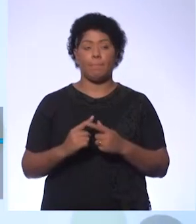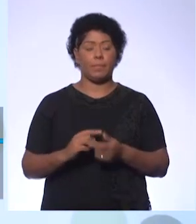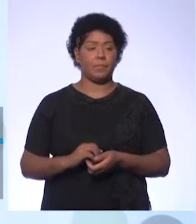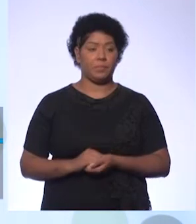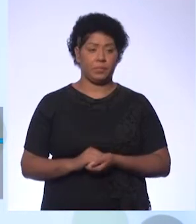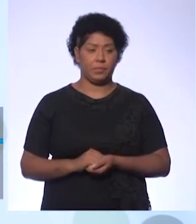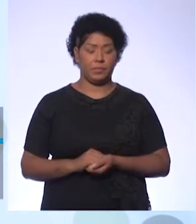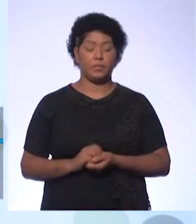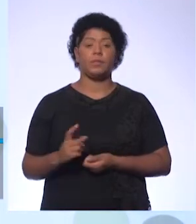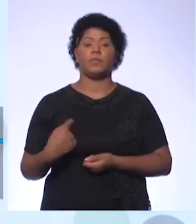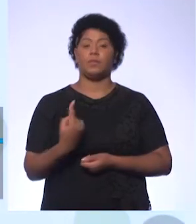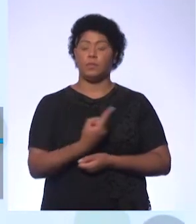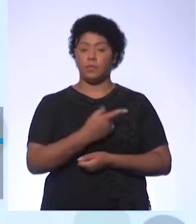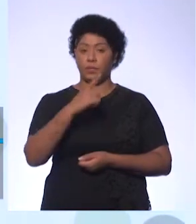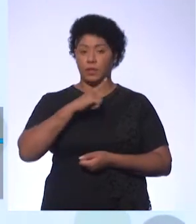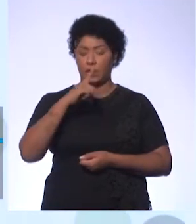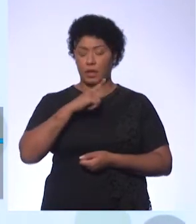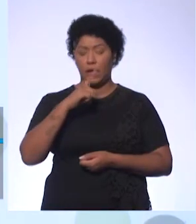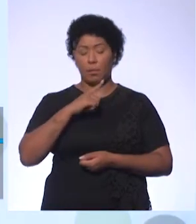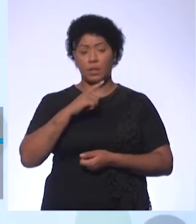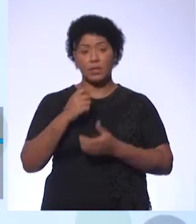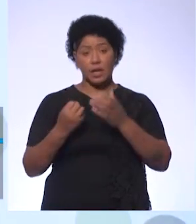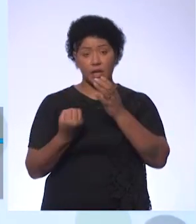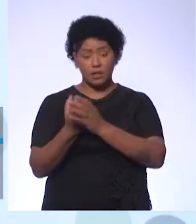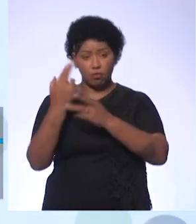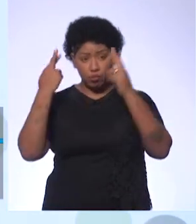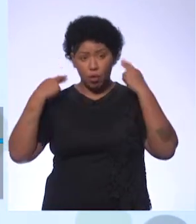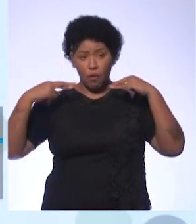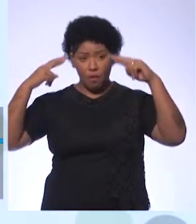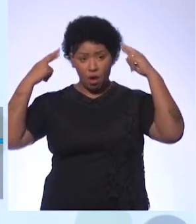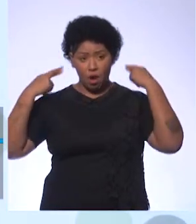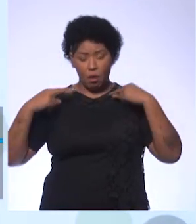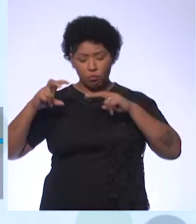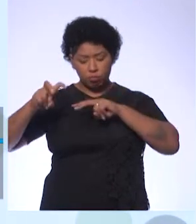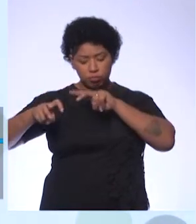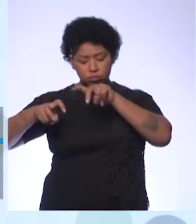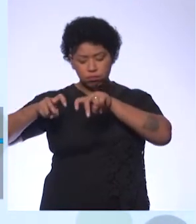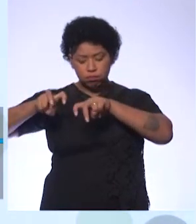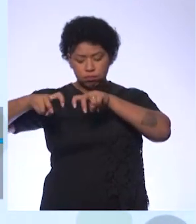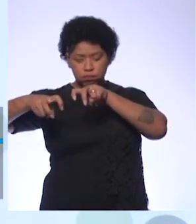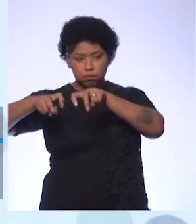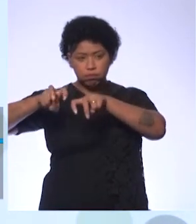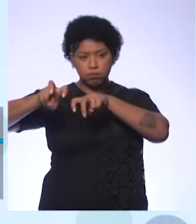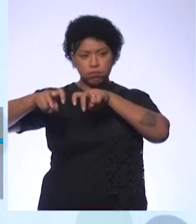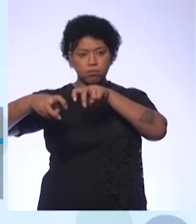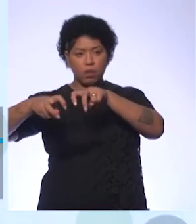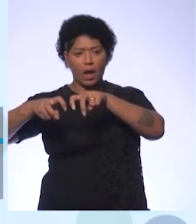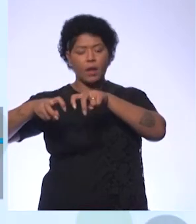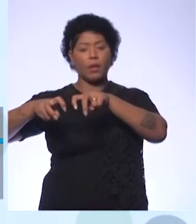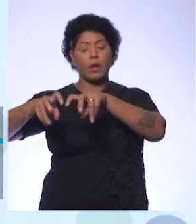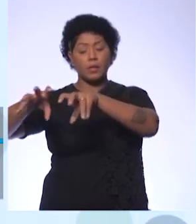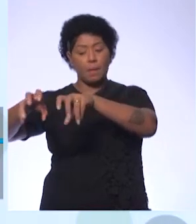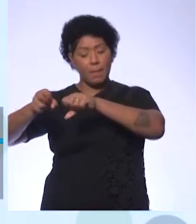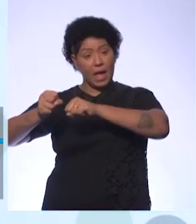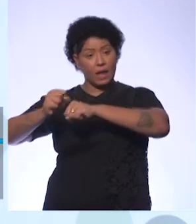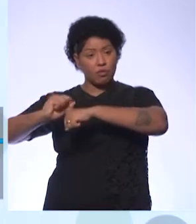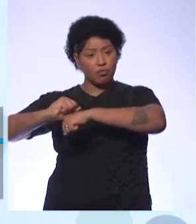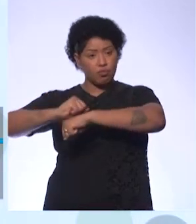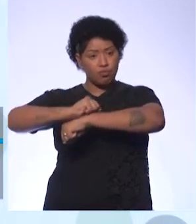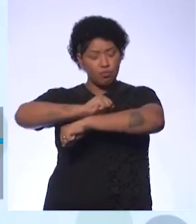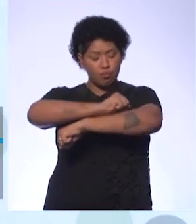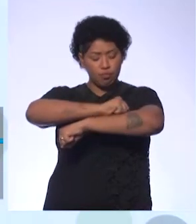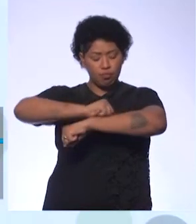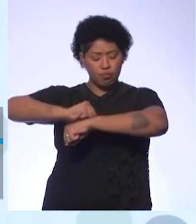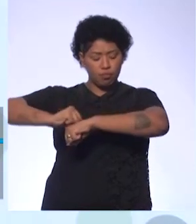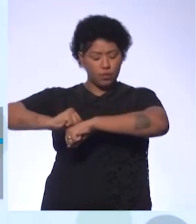cercamentos, nós temos a criação de ovelhas. Aí essas ovelhas elas dão a lã. Essa lã ela serve como